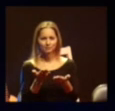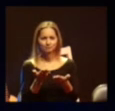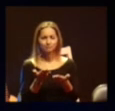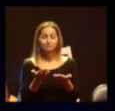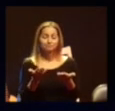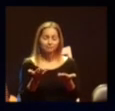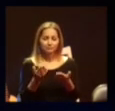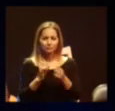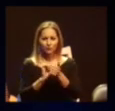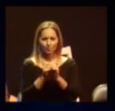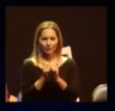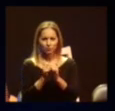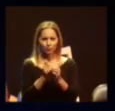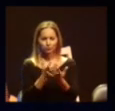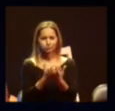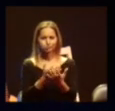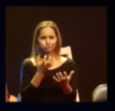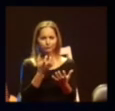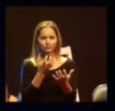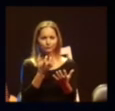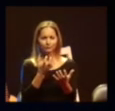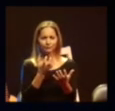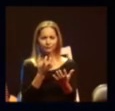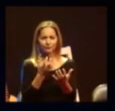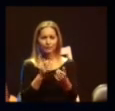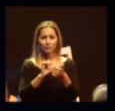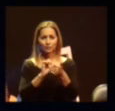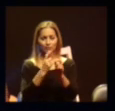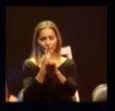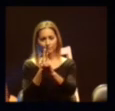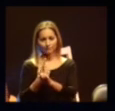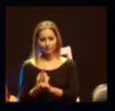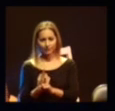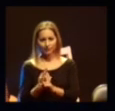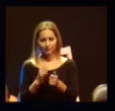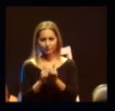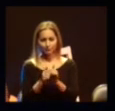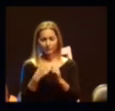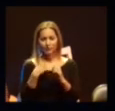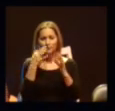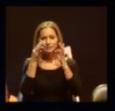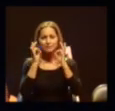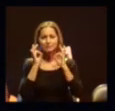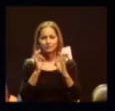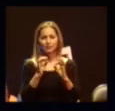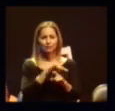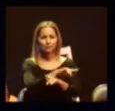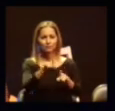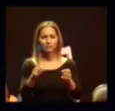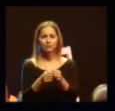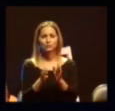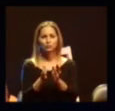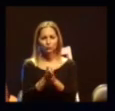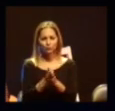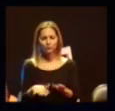que o desporto vai estar em destaque nas mais variadas modalidades e tenho a certeza que todos vão